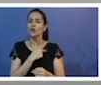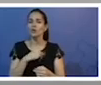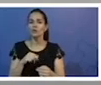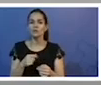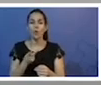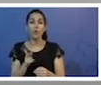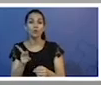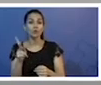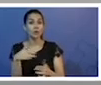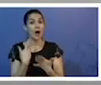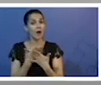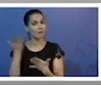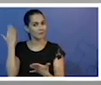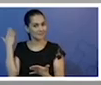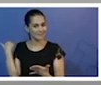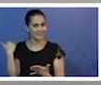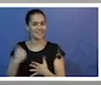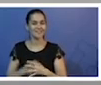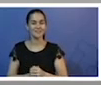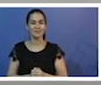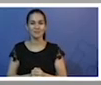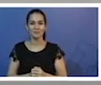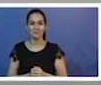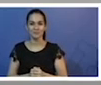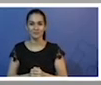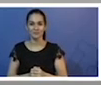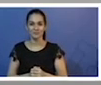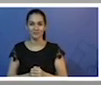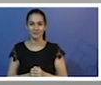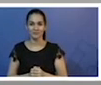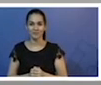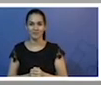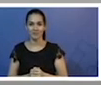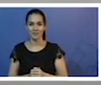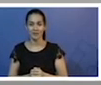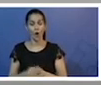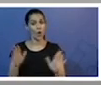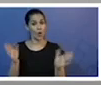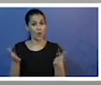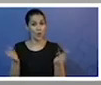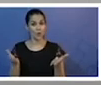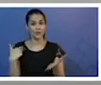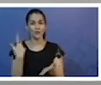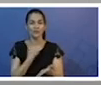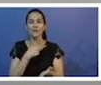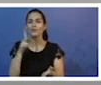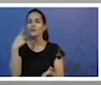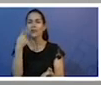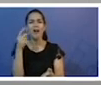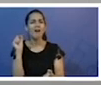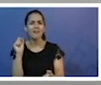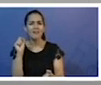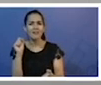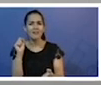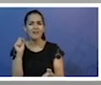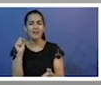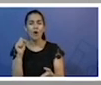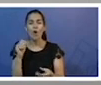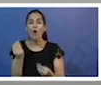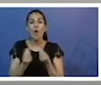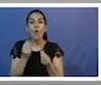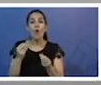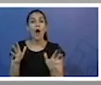funções inorgânicas que nós estávamos falando na aula passada e hoje a gente vai falar da reação de